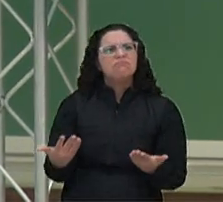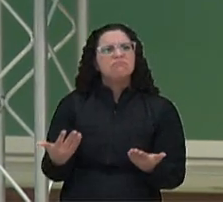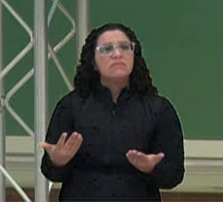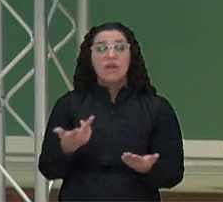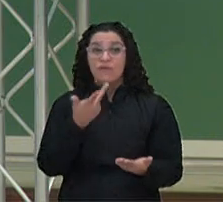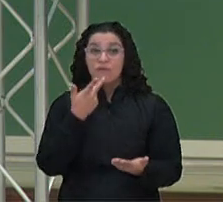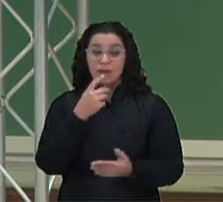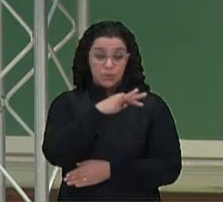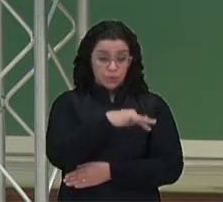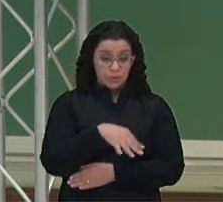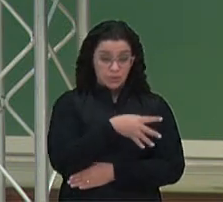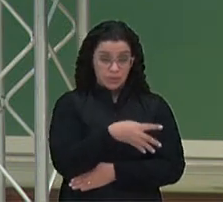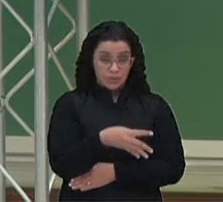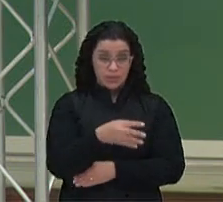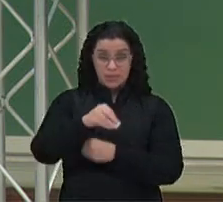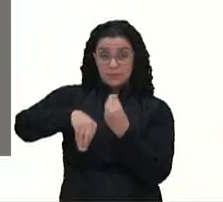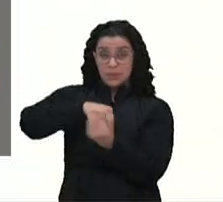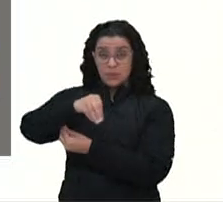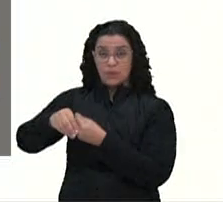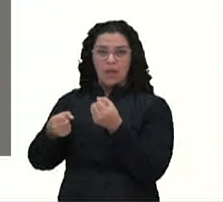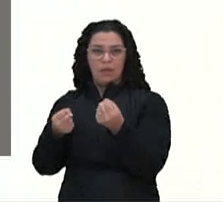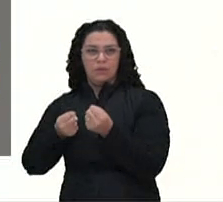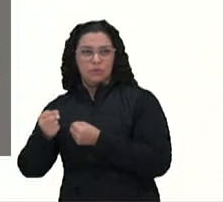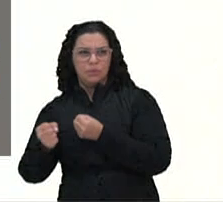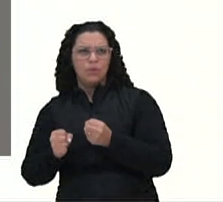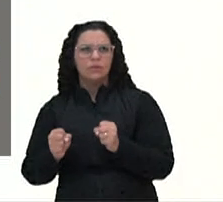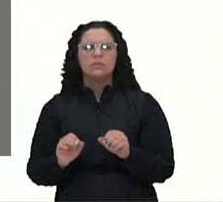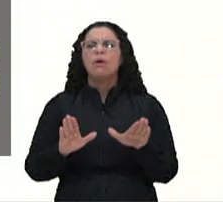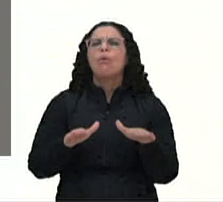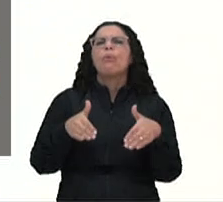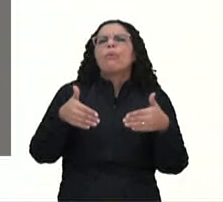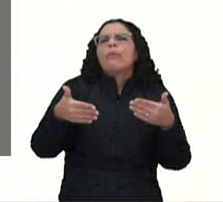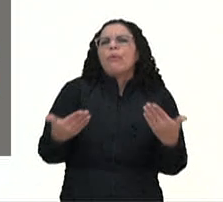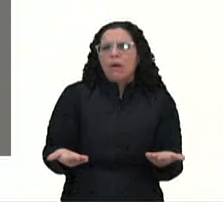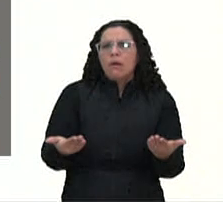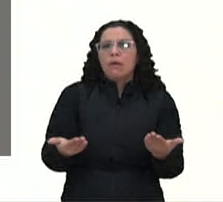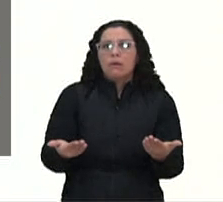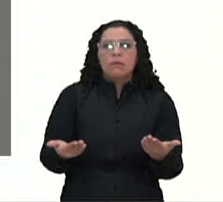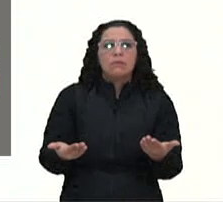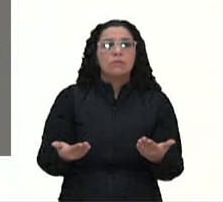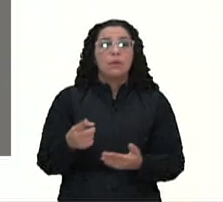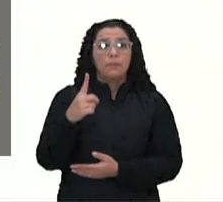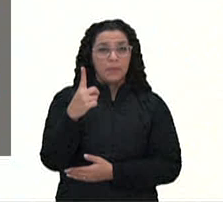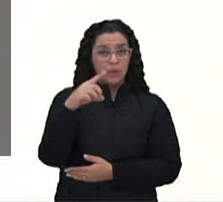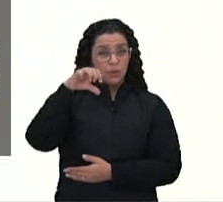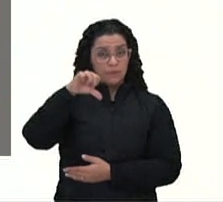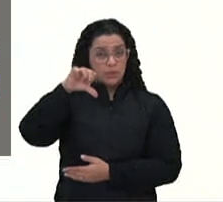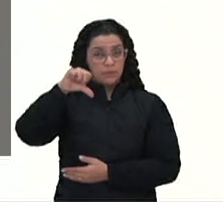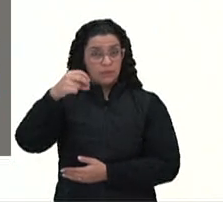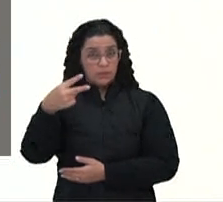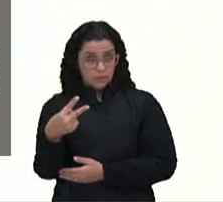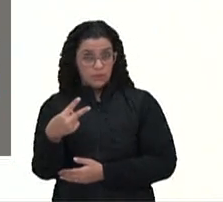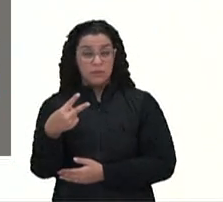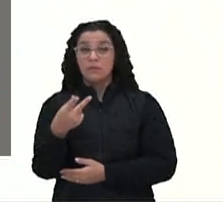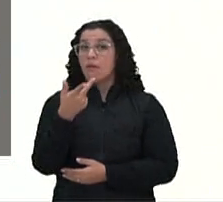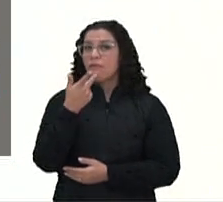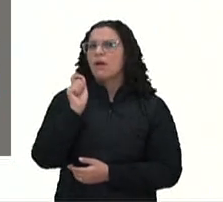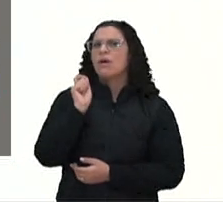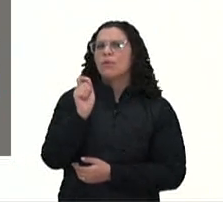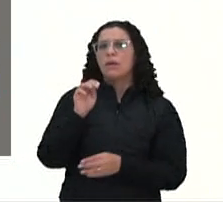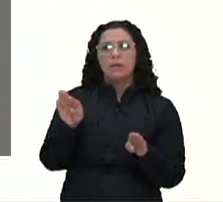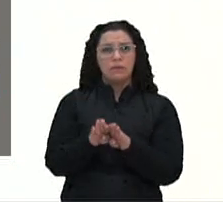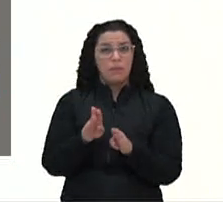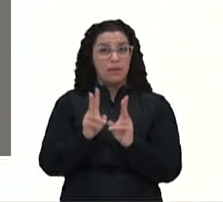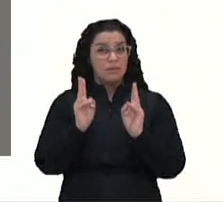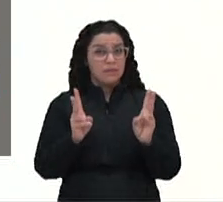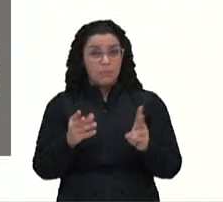Chess boxing, é esse o assunto. When, quando, né? 1992. Por mais que ele traz informação que tem